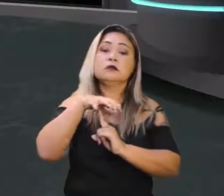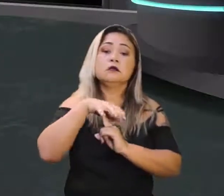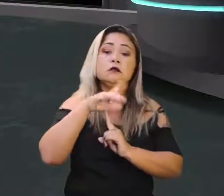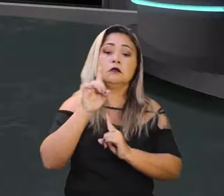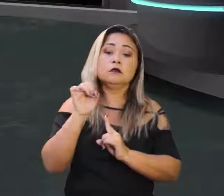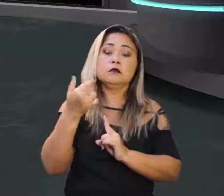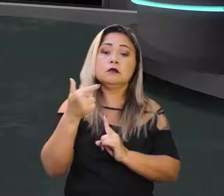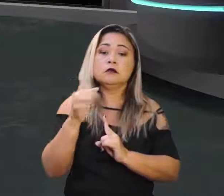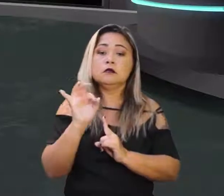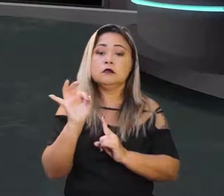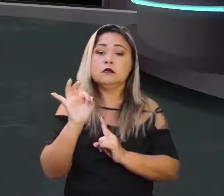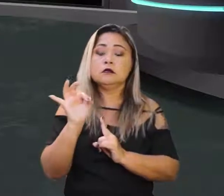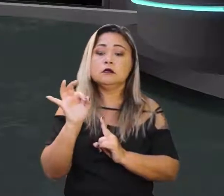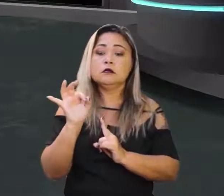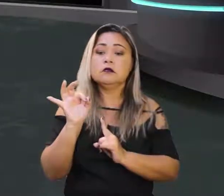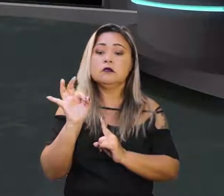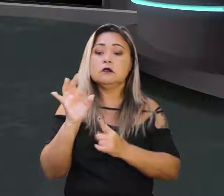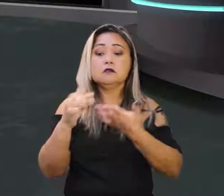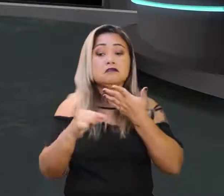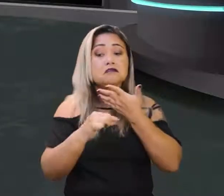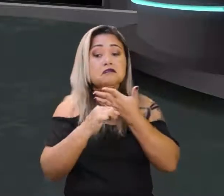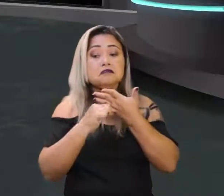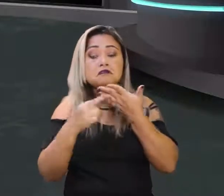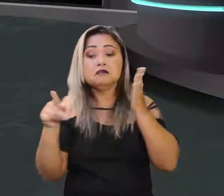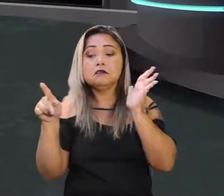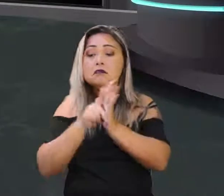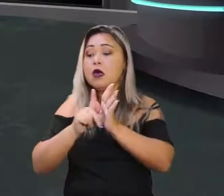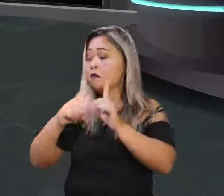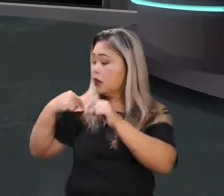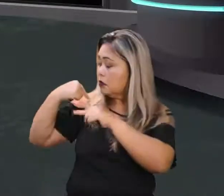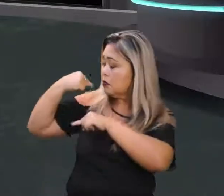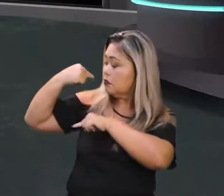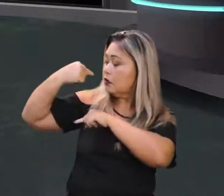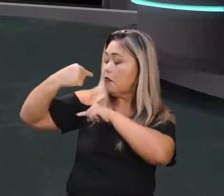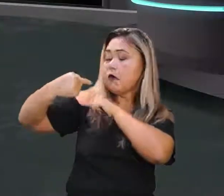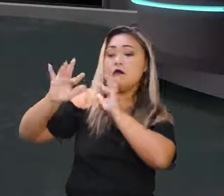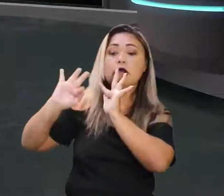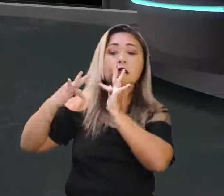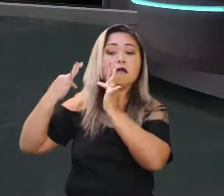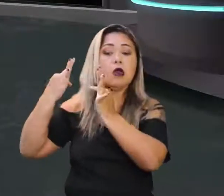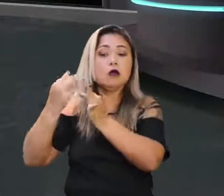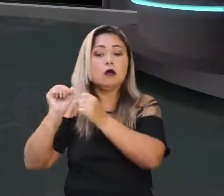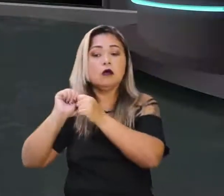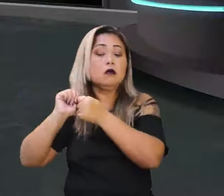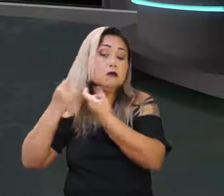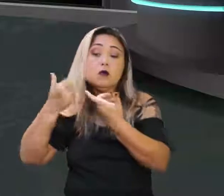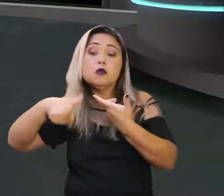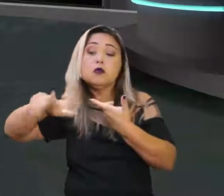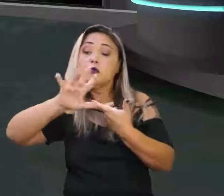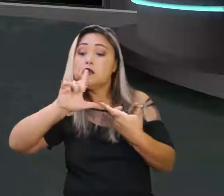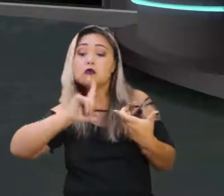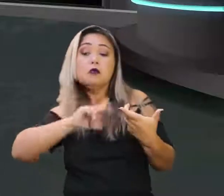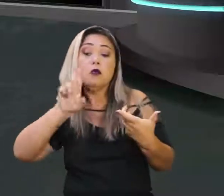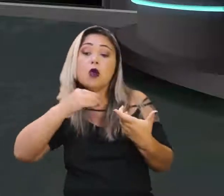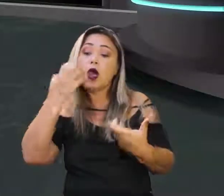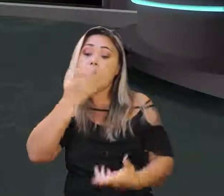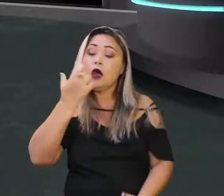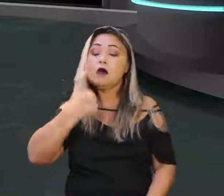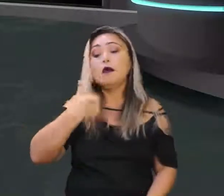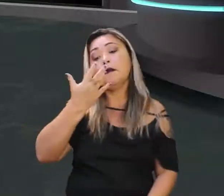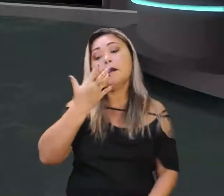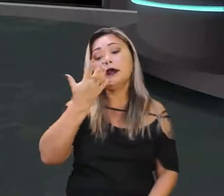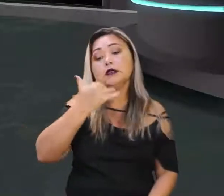tem nem ali os direitos autorais, né? Passa de família para família. Público. Domínio público, mas que as